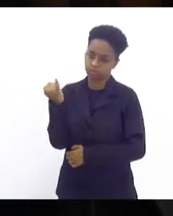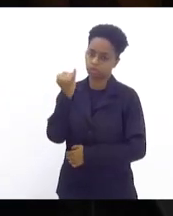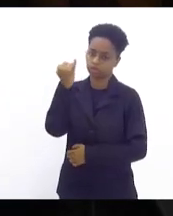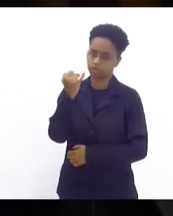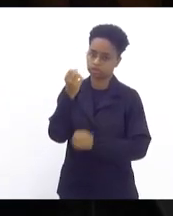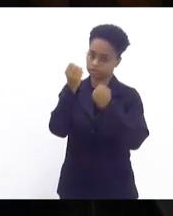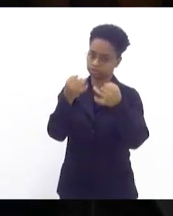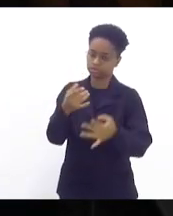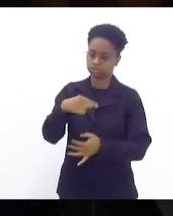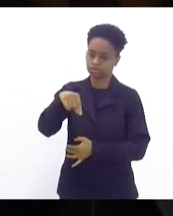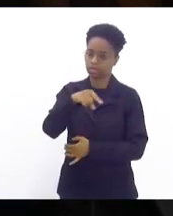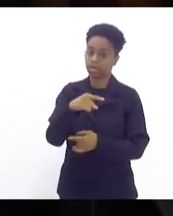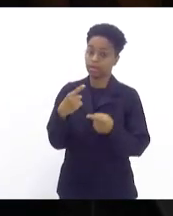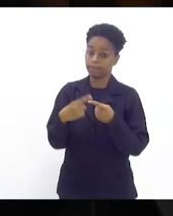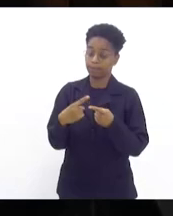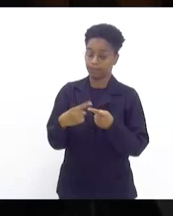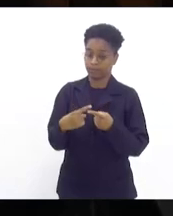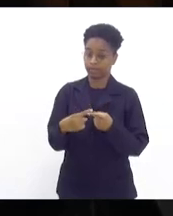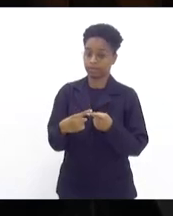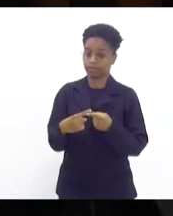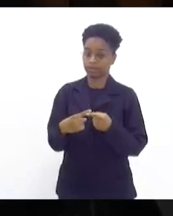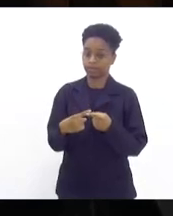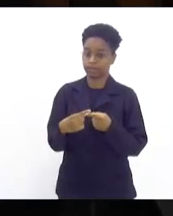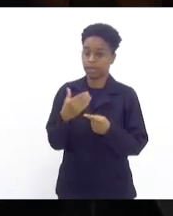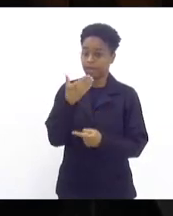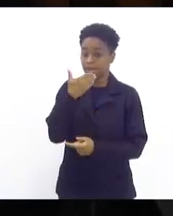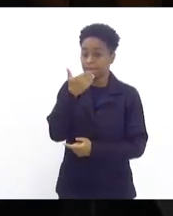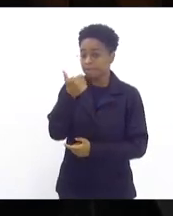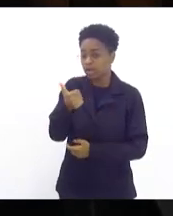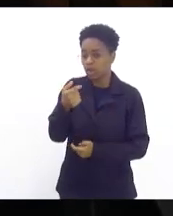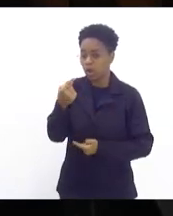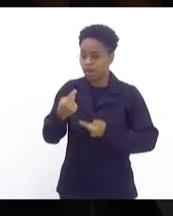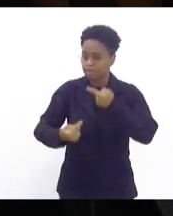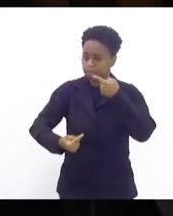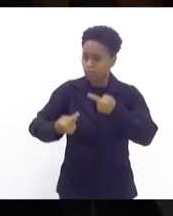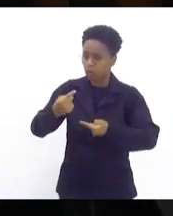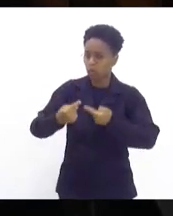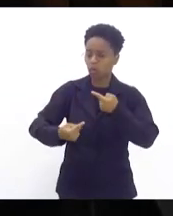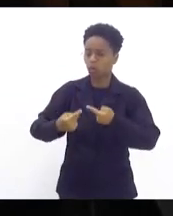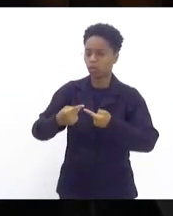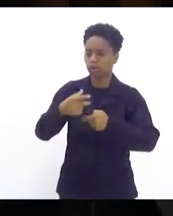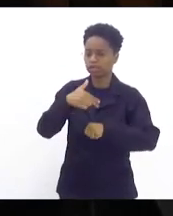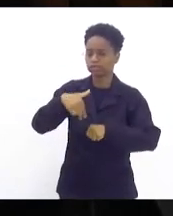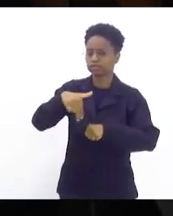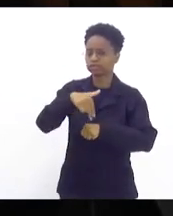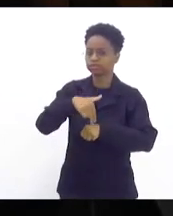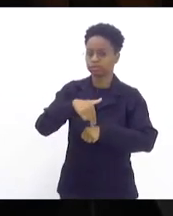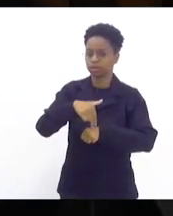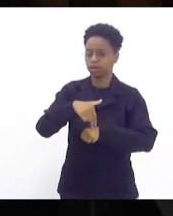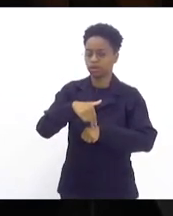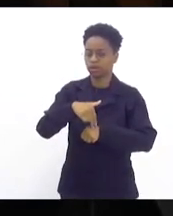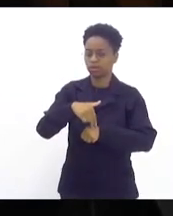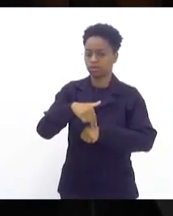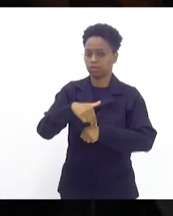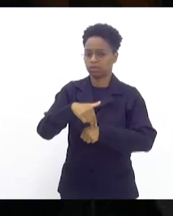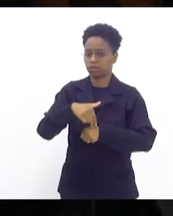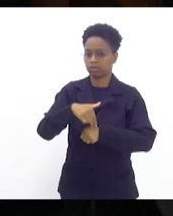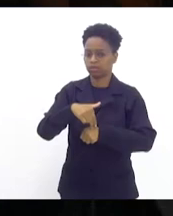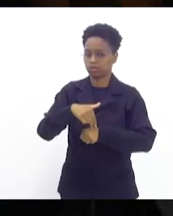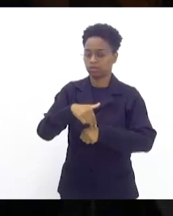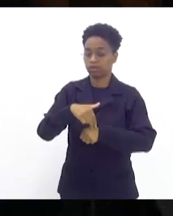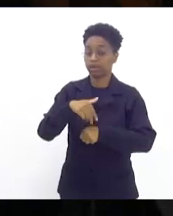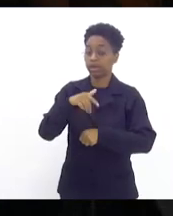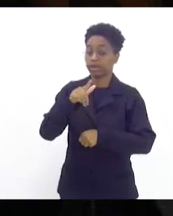porque o maior a melhor política nacional que pode existir seu presidente é